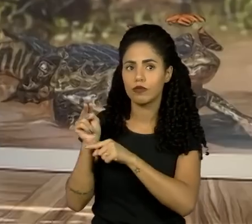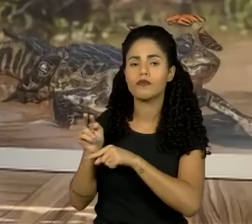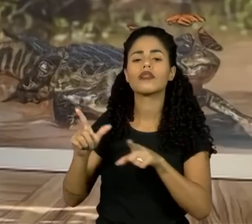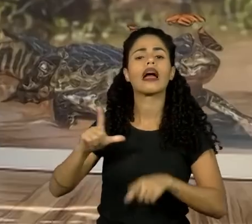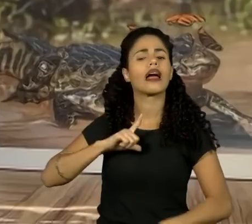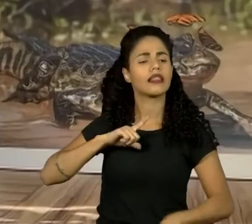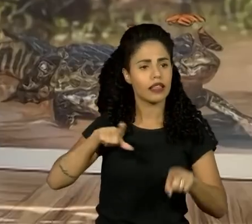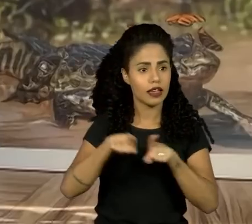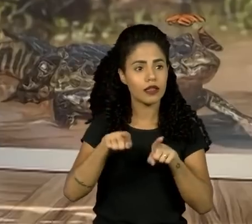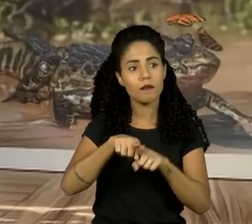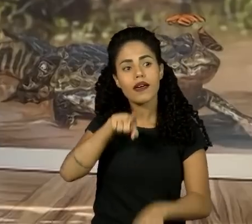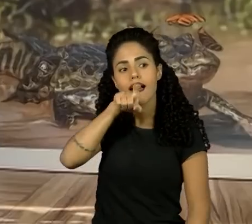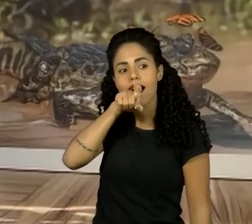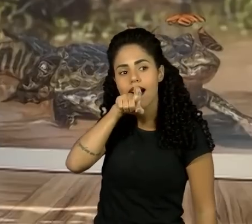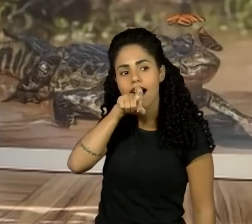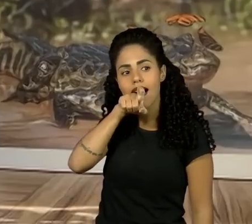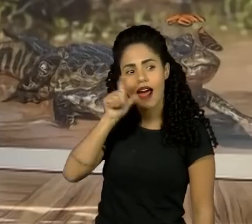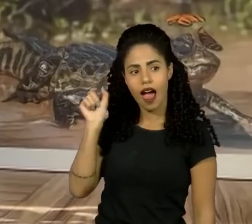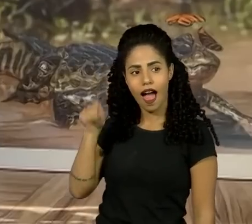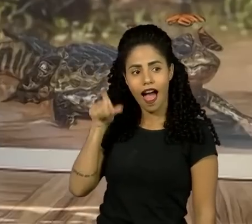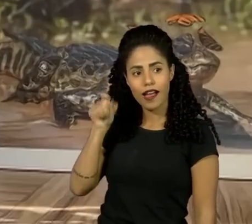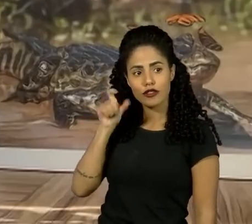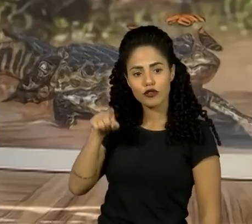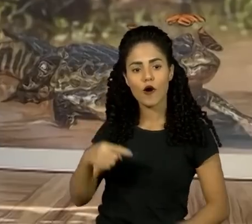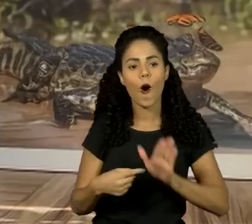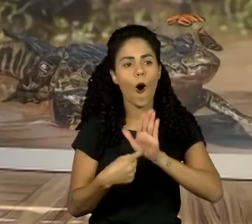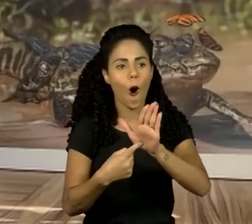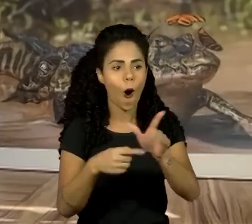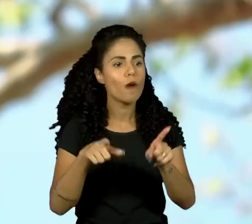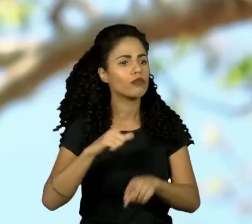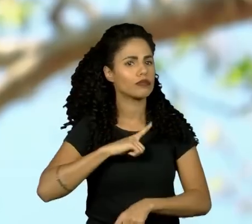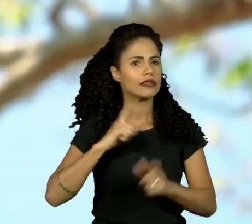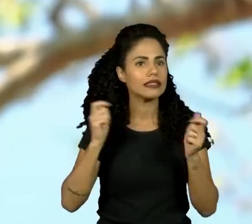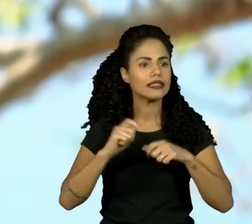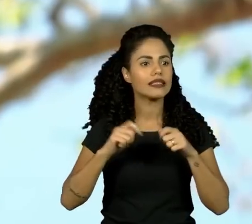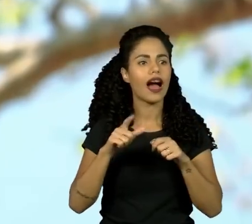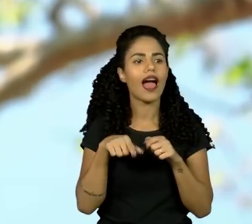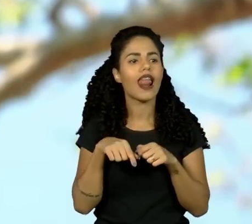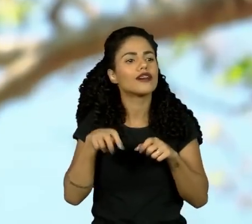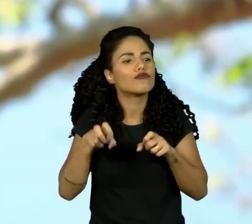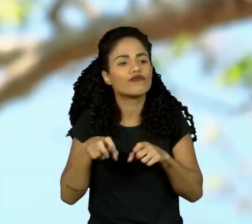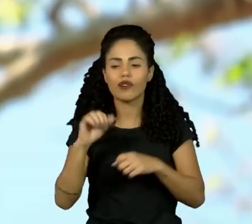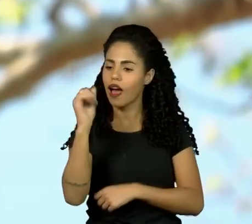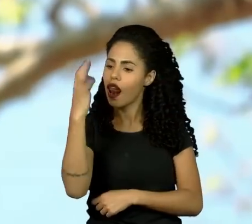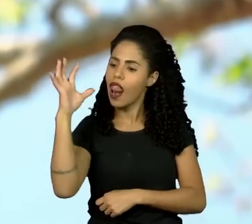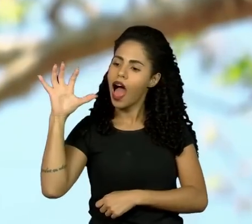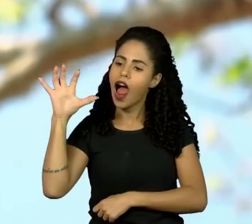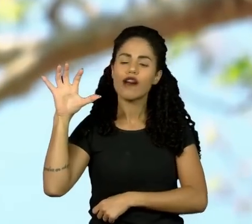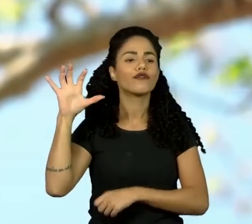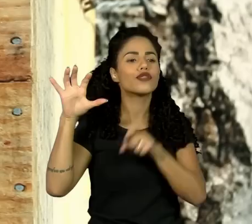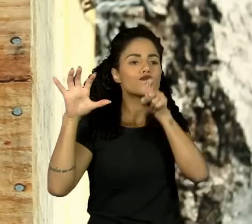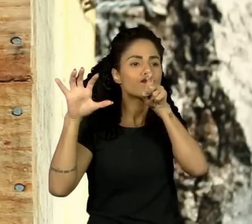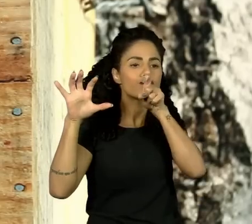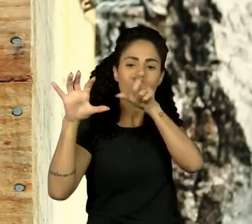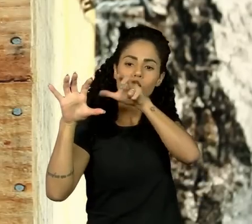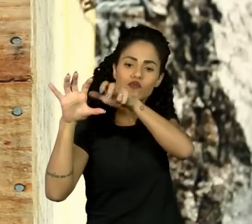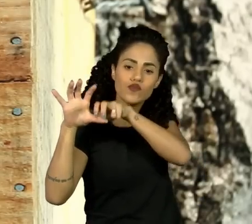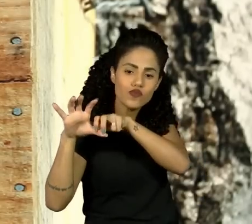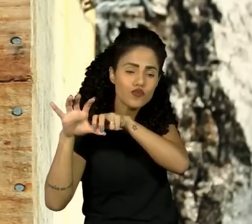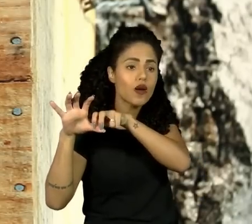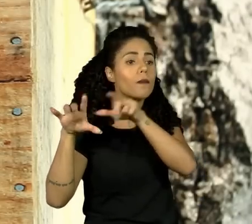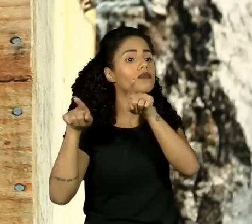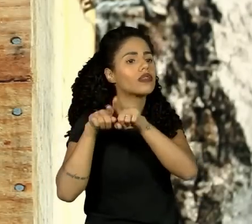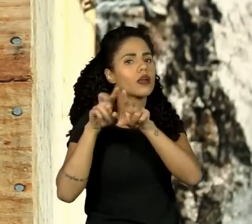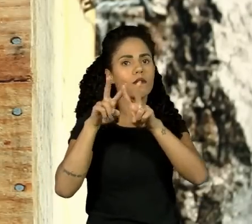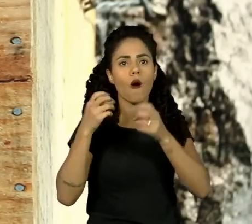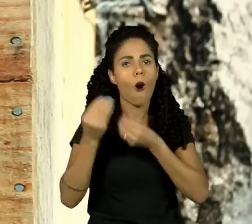gente tem a arara azul, que fala sobre as caixinhas de esperança. Então, na verdade, a arara ela fala sobre o desmatamento e como